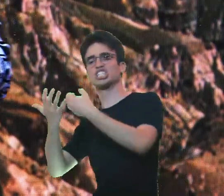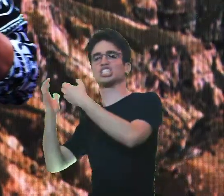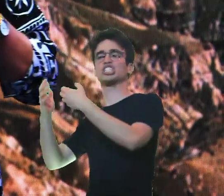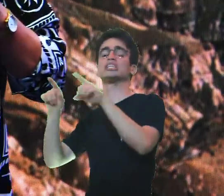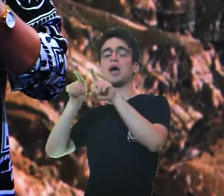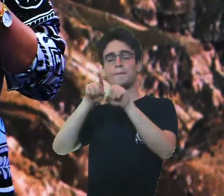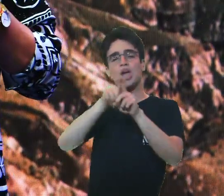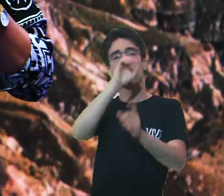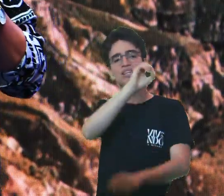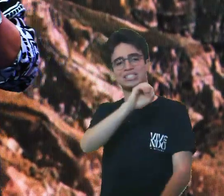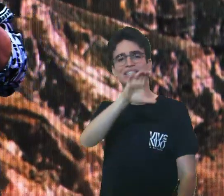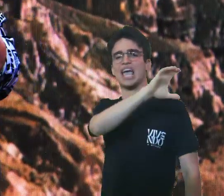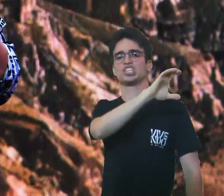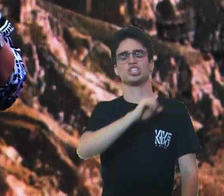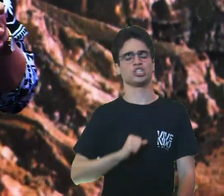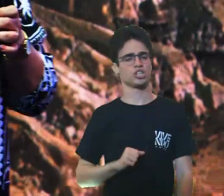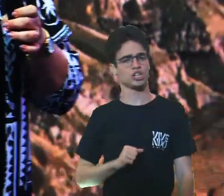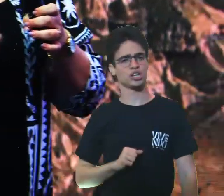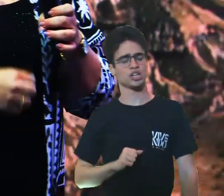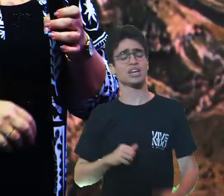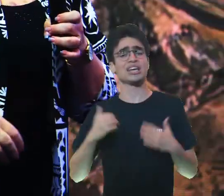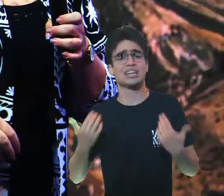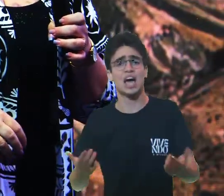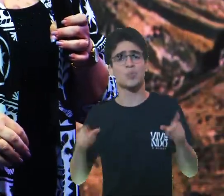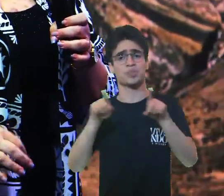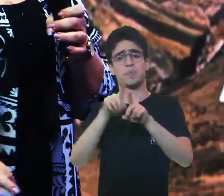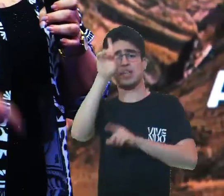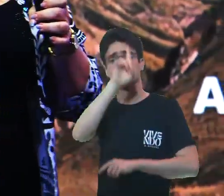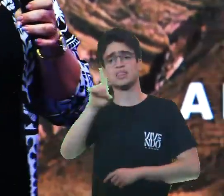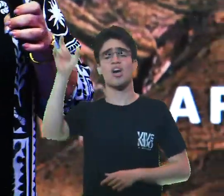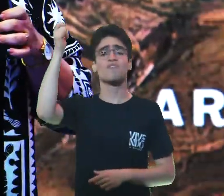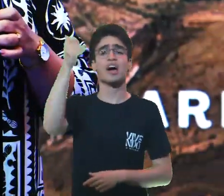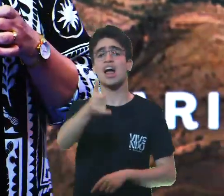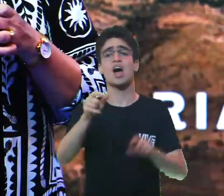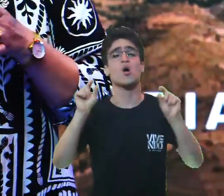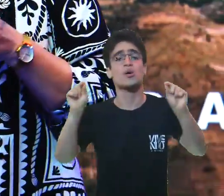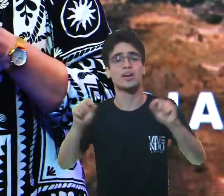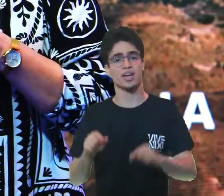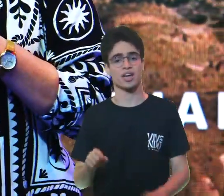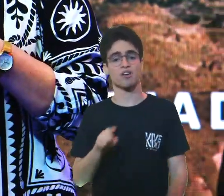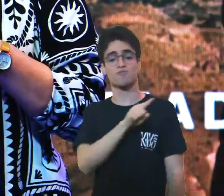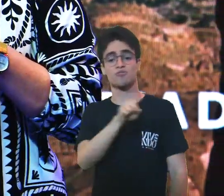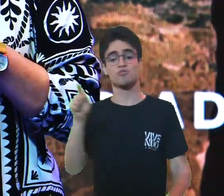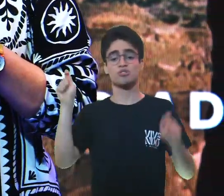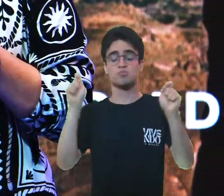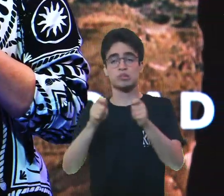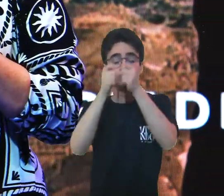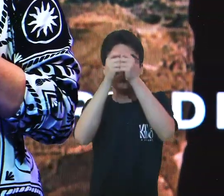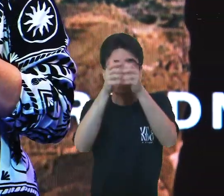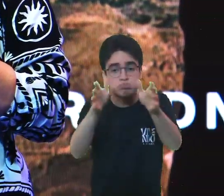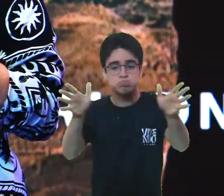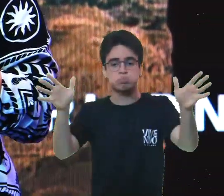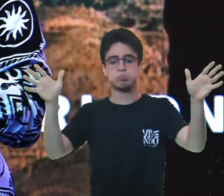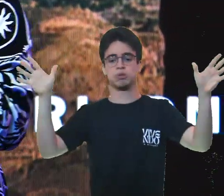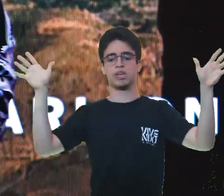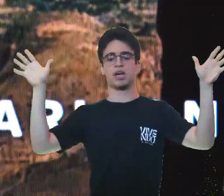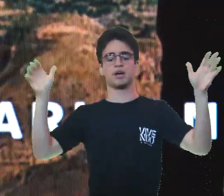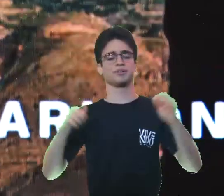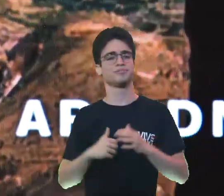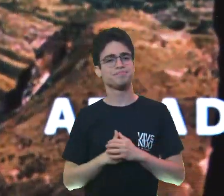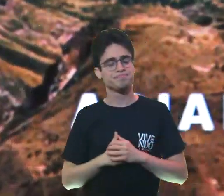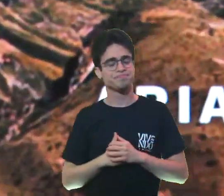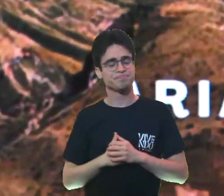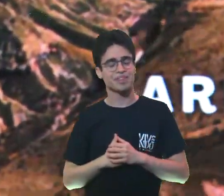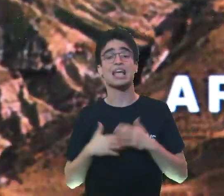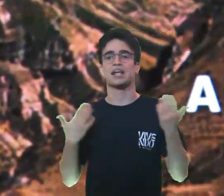para o ocidente. Em outras palavras, Deus está dizendo para nós: amplie o seu olhar. Eu gosto